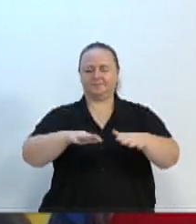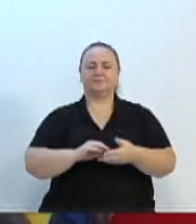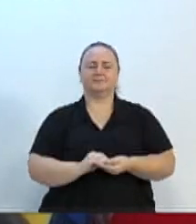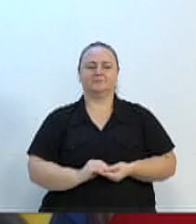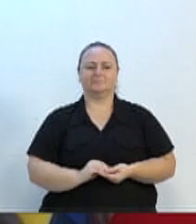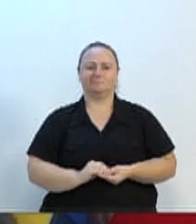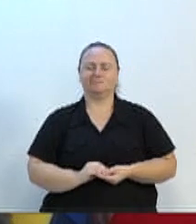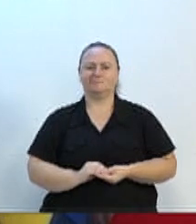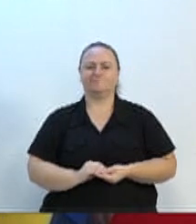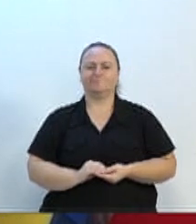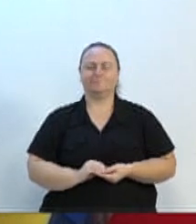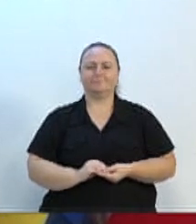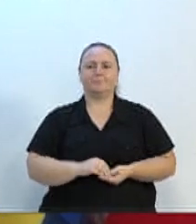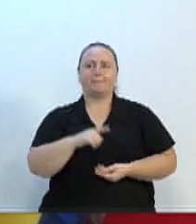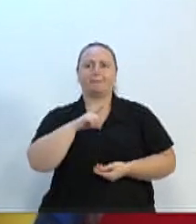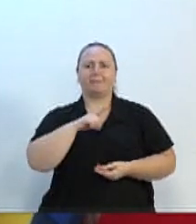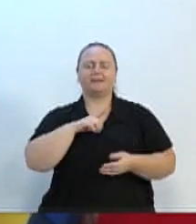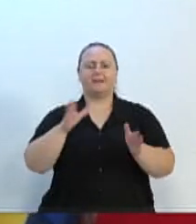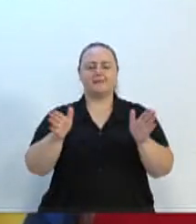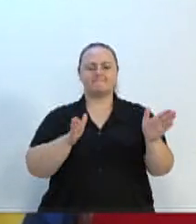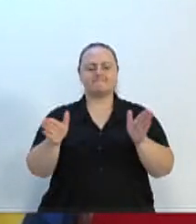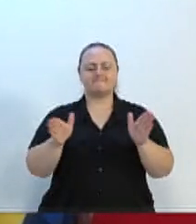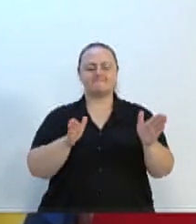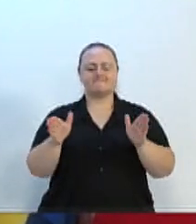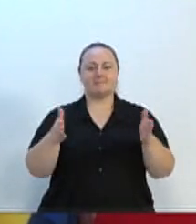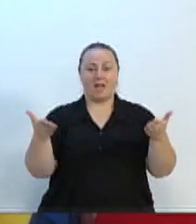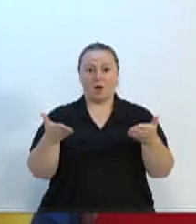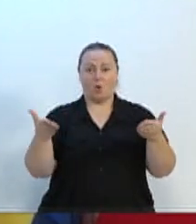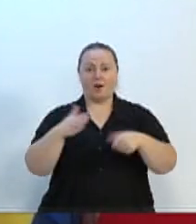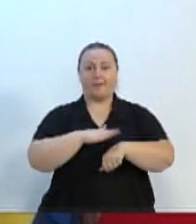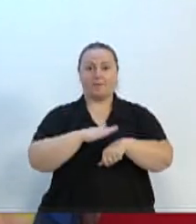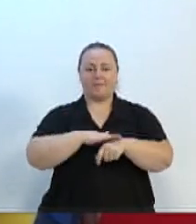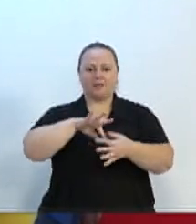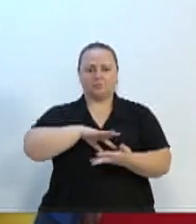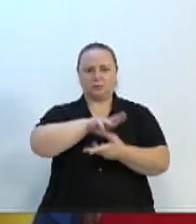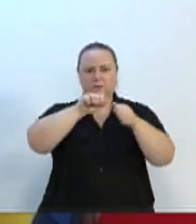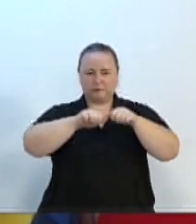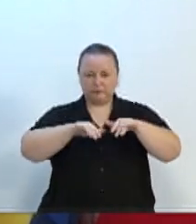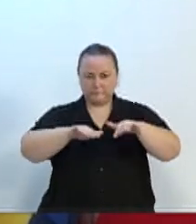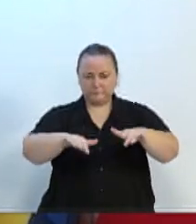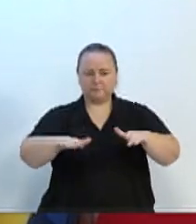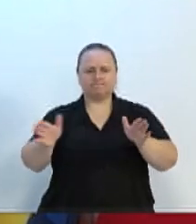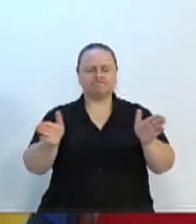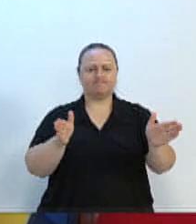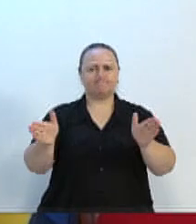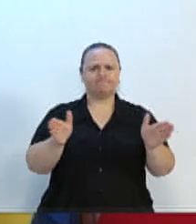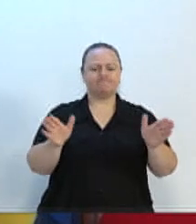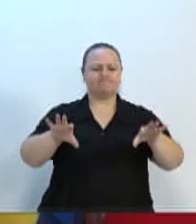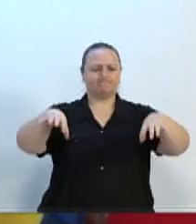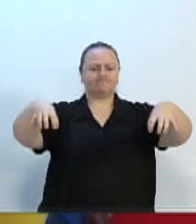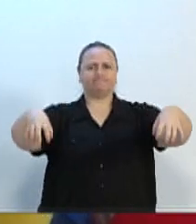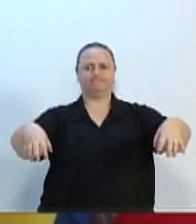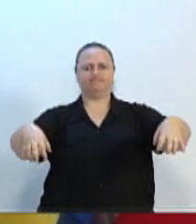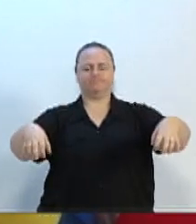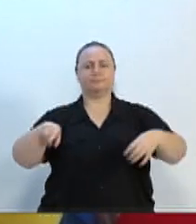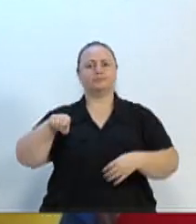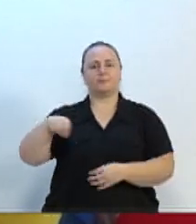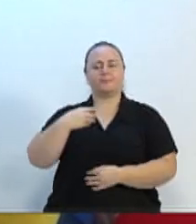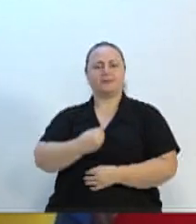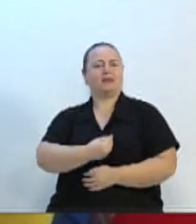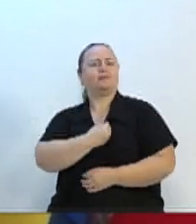a pandemia tem duas vertentes bem claras, né? A primeira é a vertente da vida, da